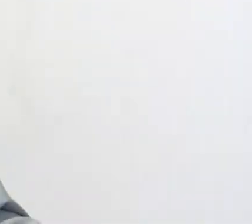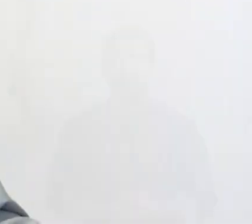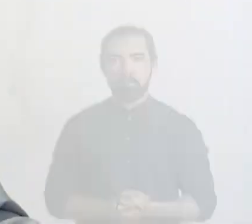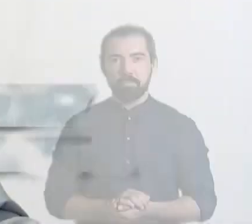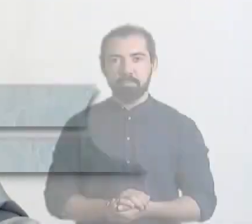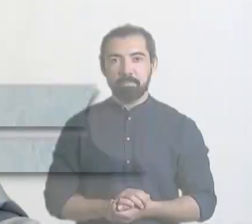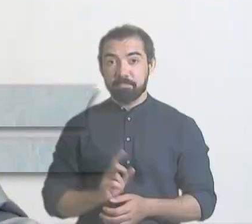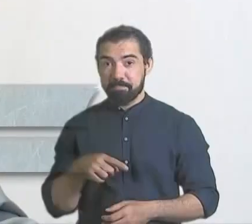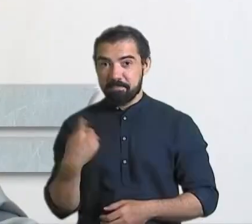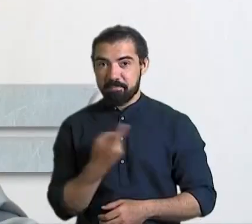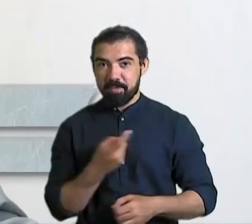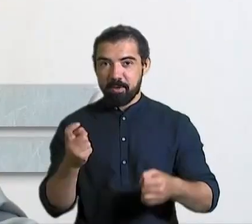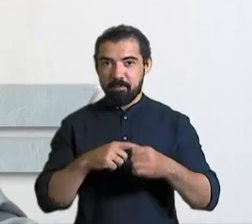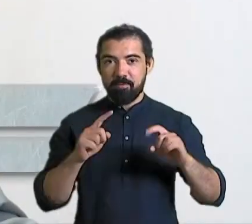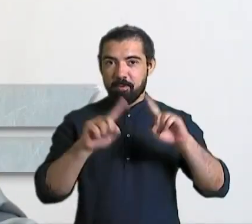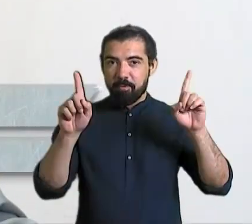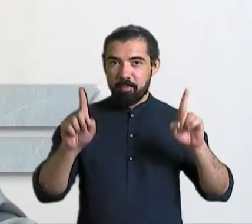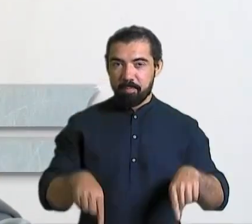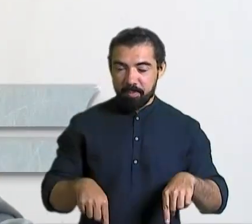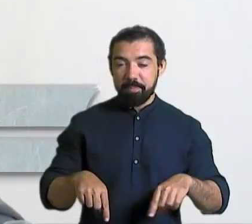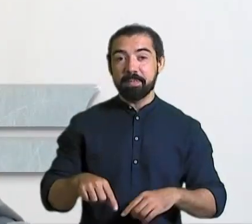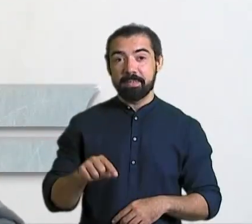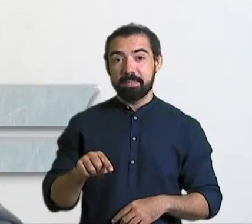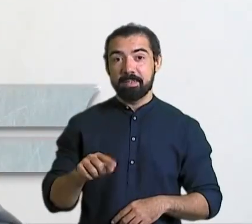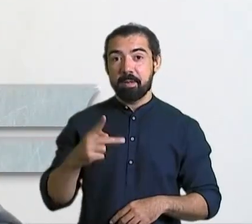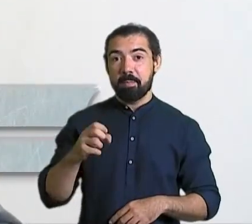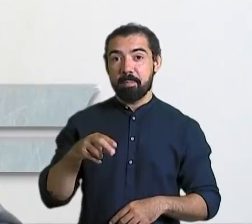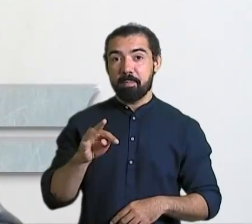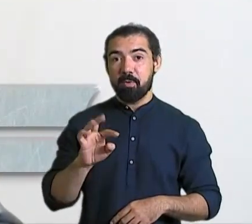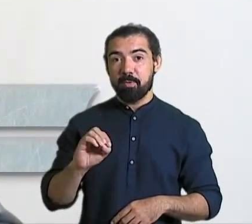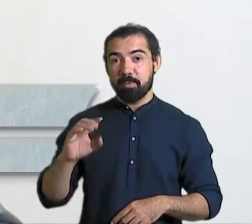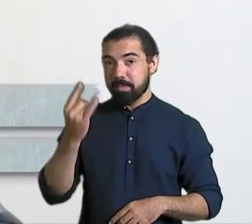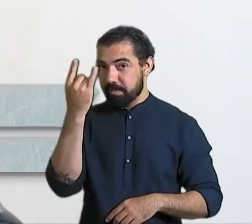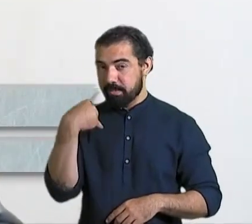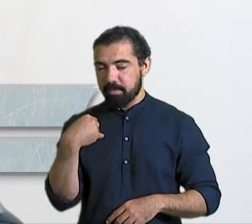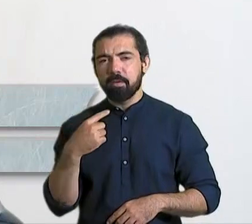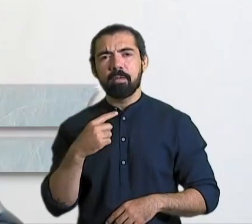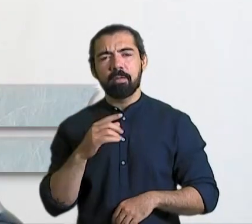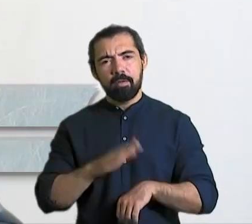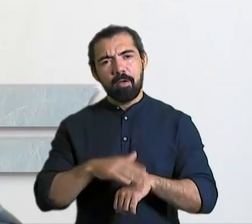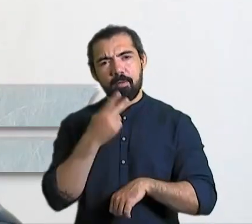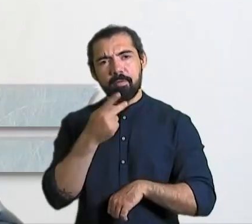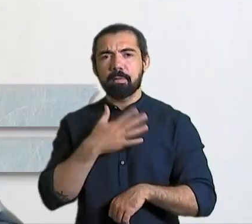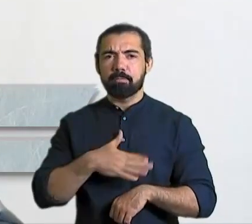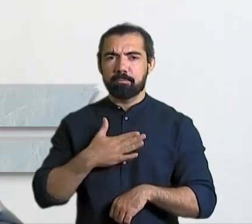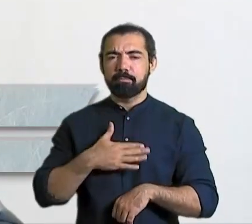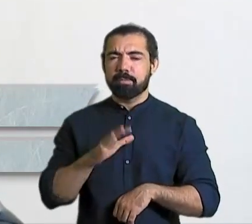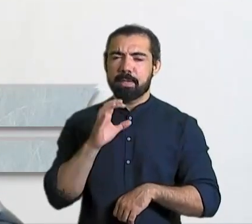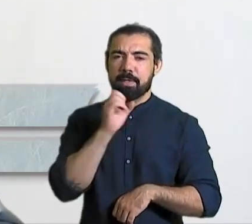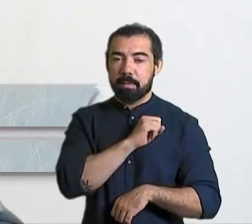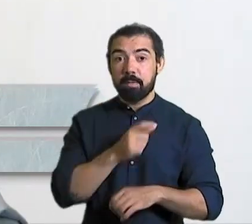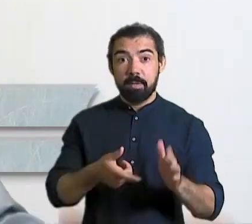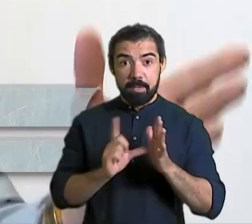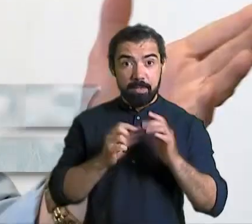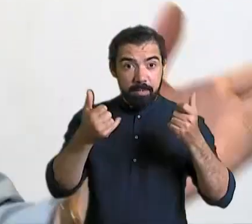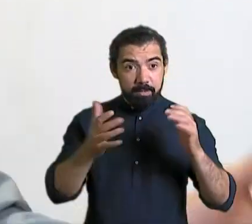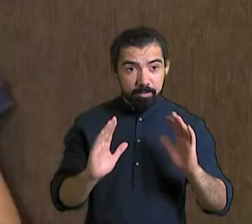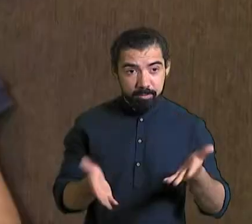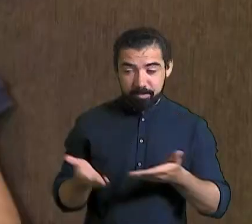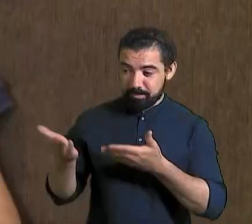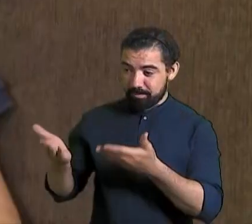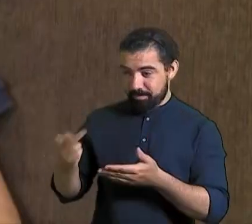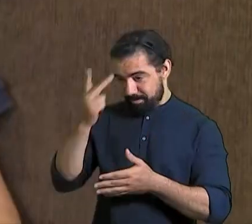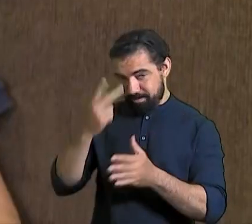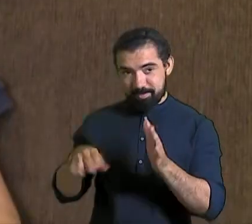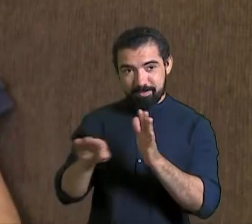Estamos de volta com o programa Ponto Cego. Como eu falei, foi um breve intervalo e, como eu havia anunciado antes, aqui a